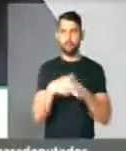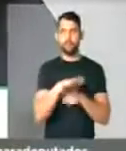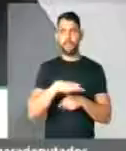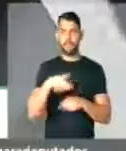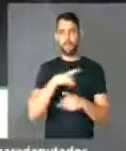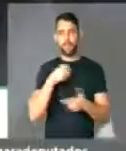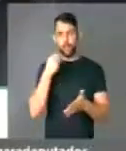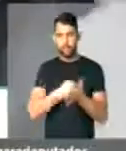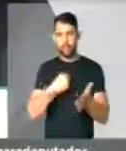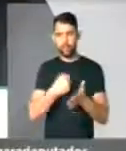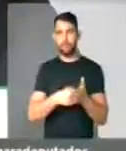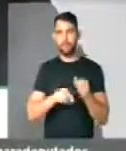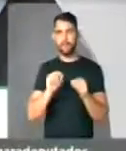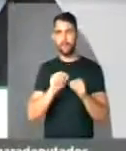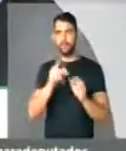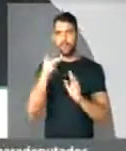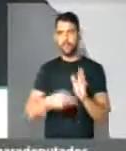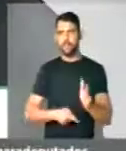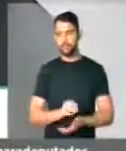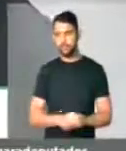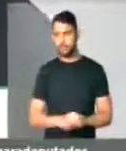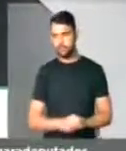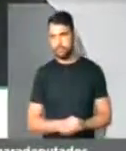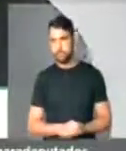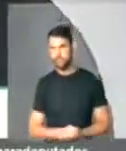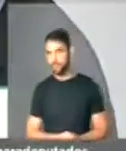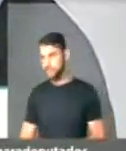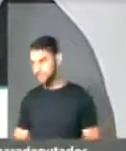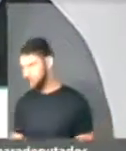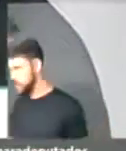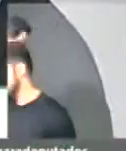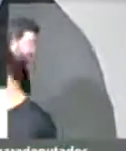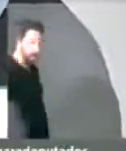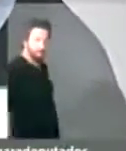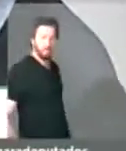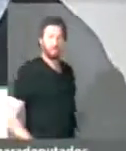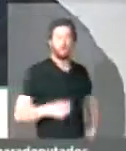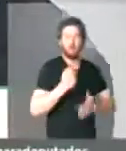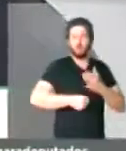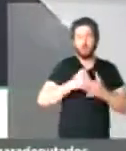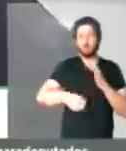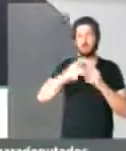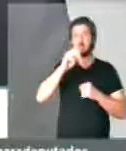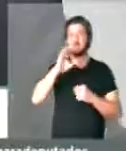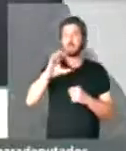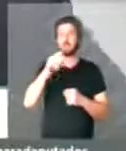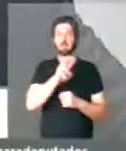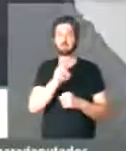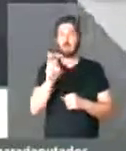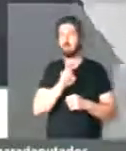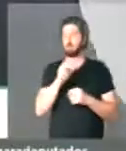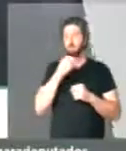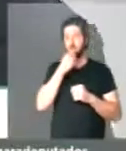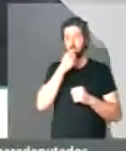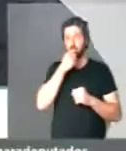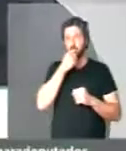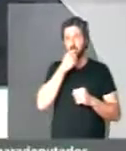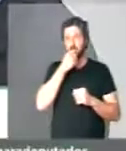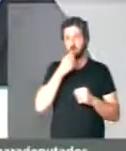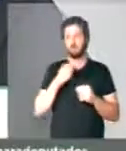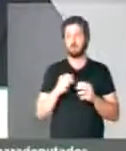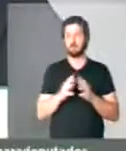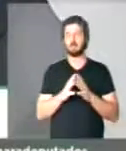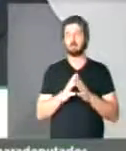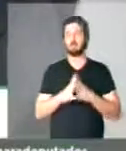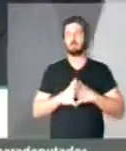mais e luta para que a PEC 55 seja aprovada no Senado Federal, que aqui foi aprovado na Câmara